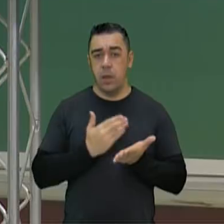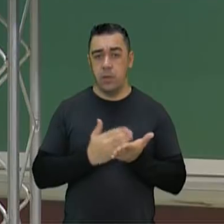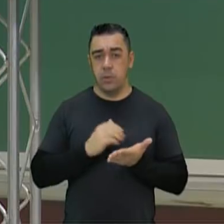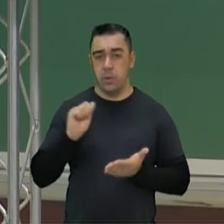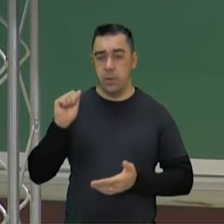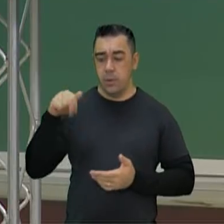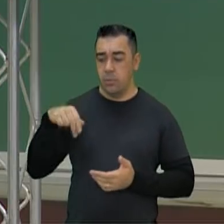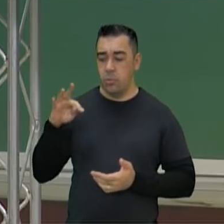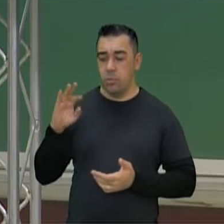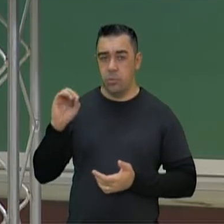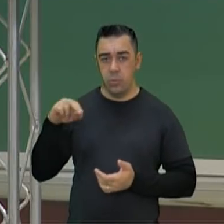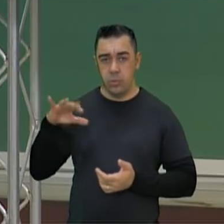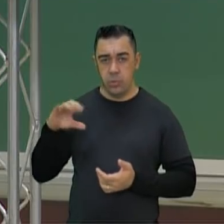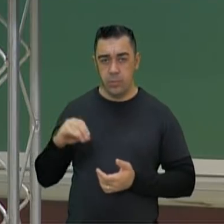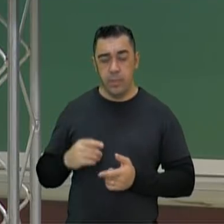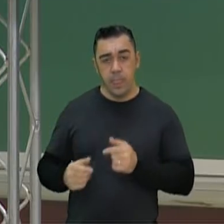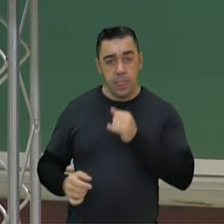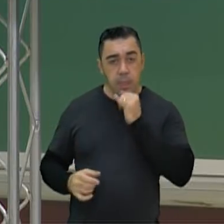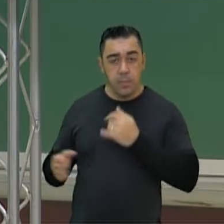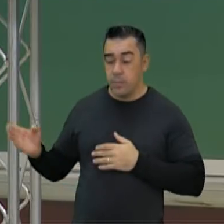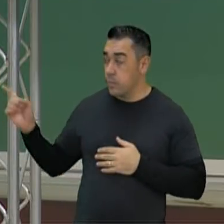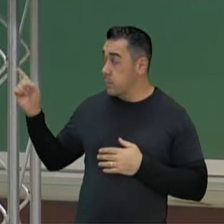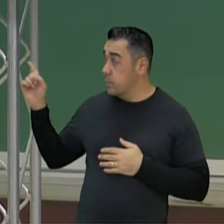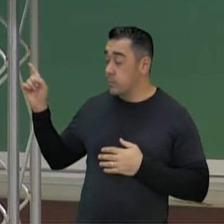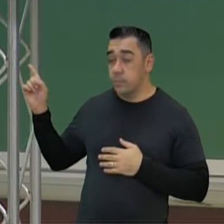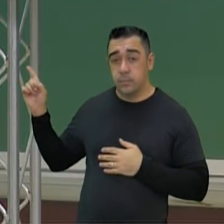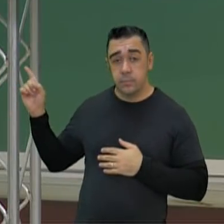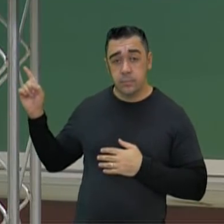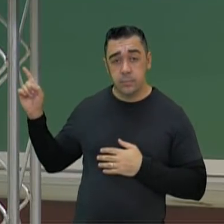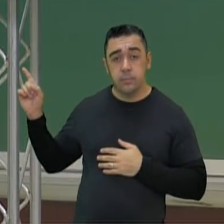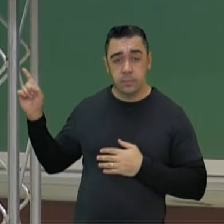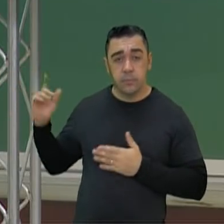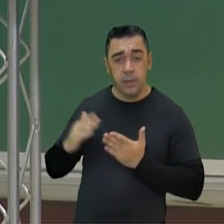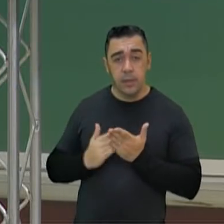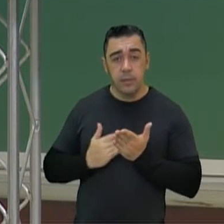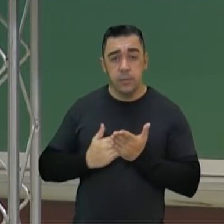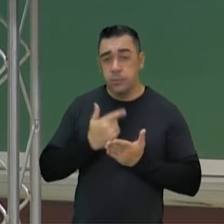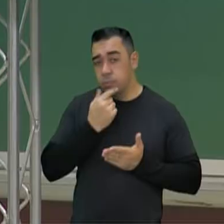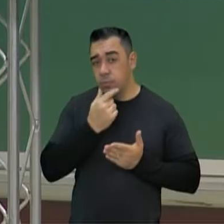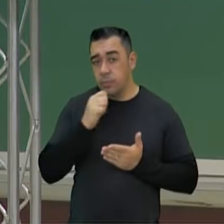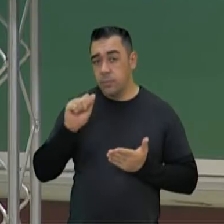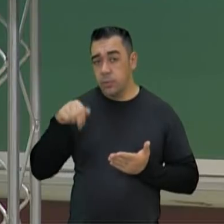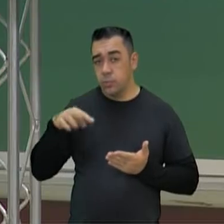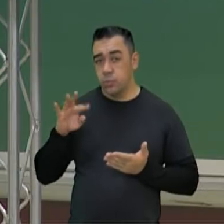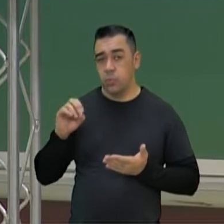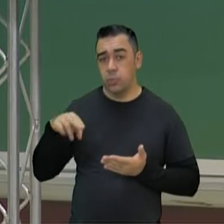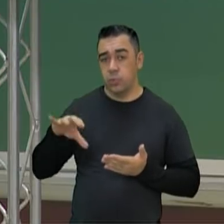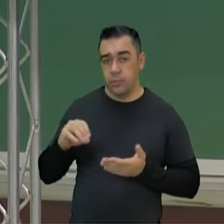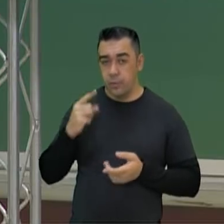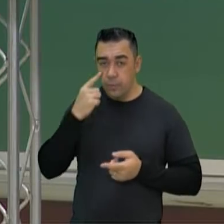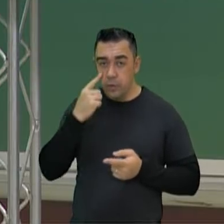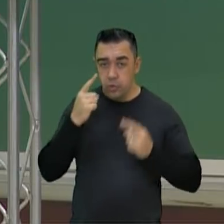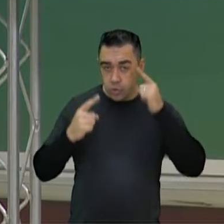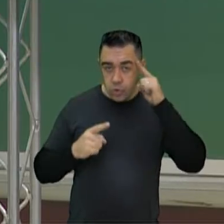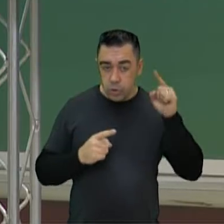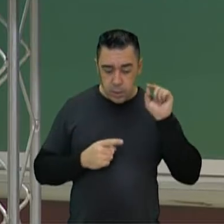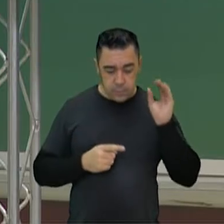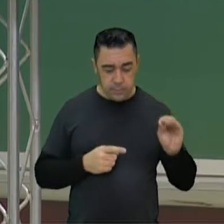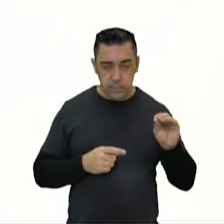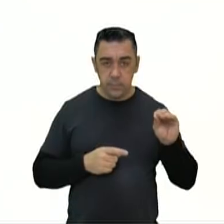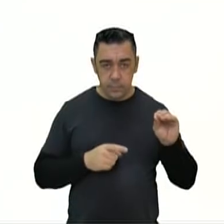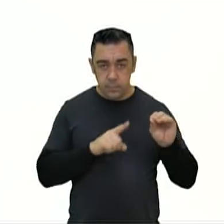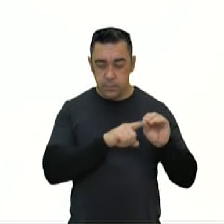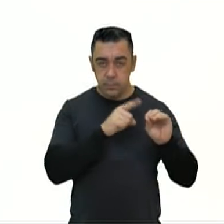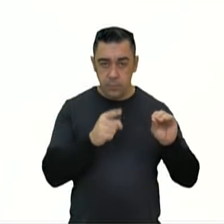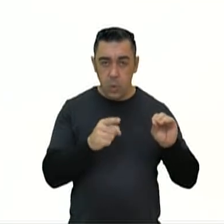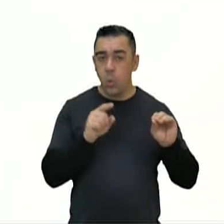Esse é um esboço do caderno do seu Antônio. Veja que ele marca os dias e ele